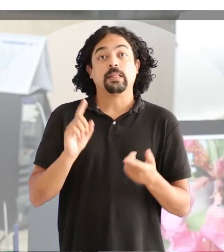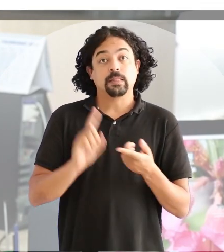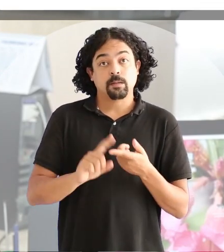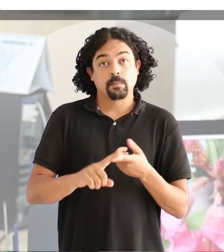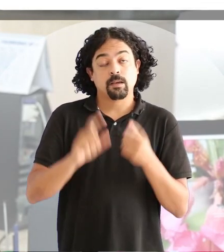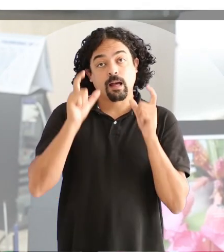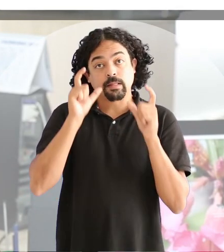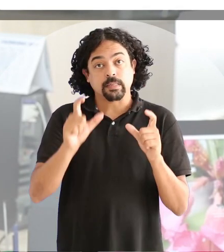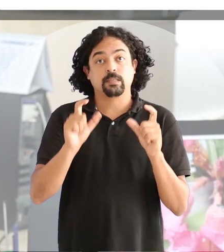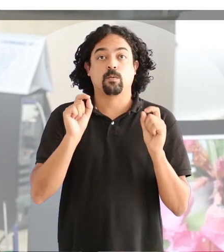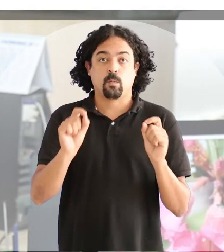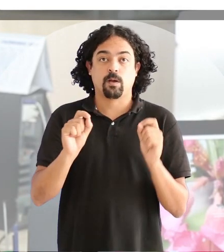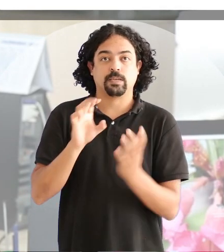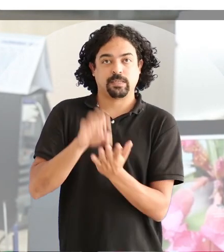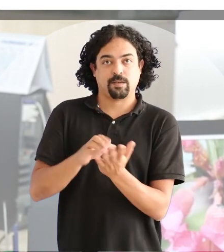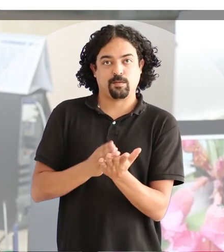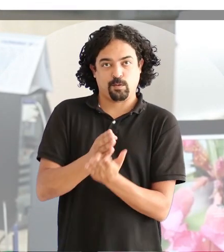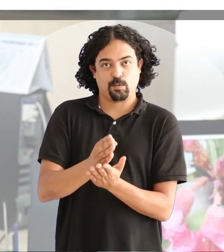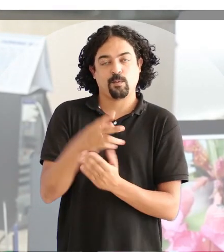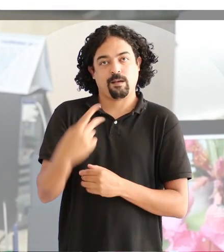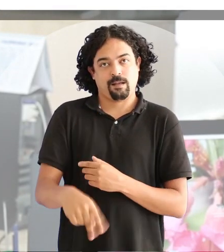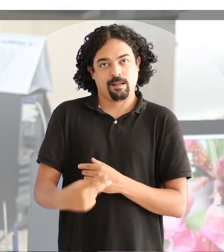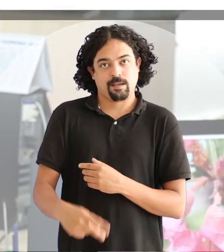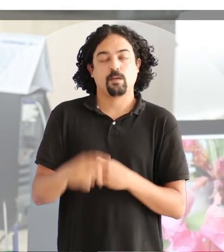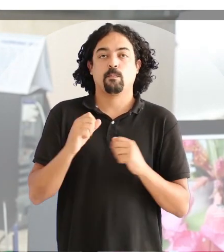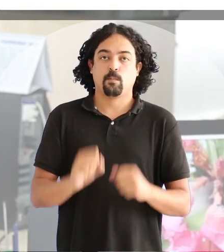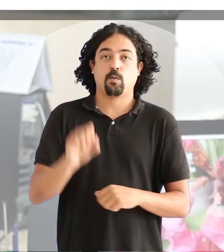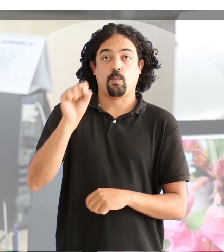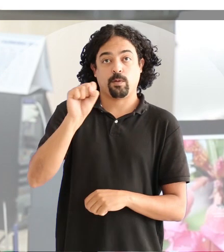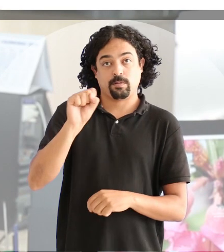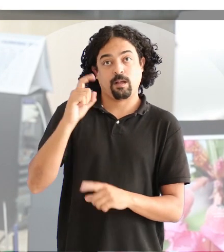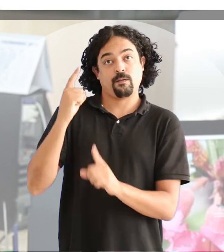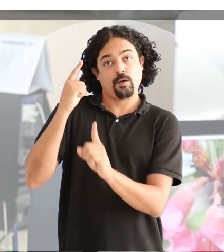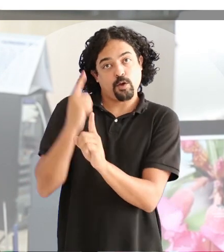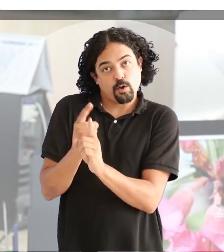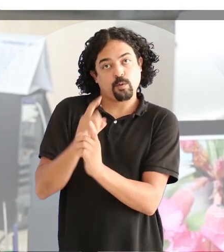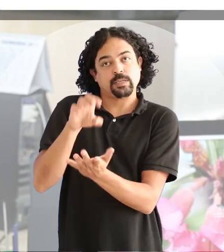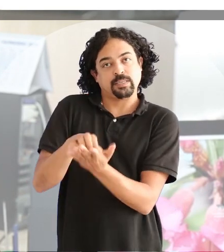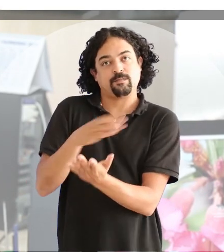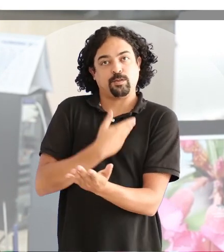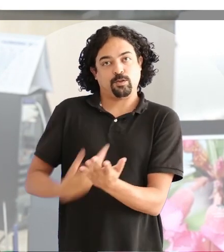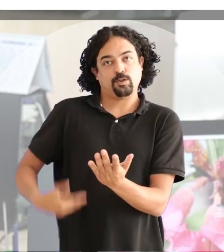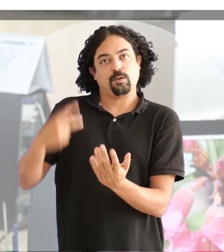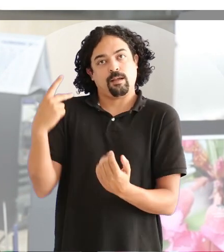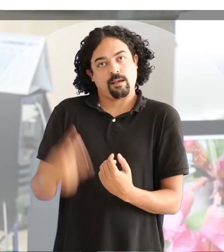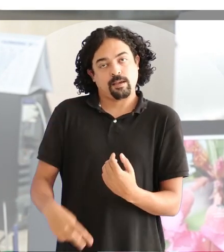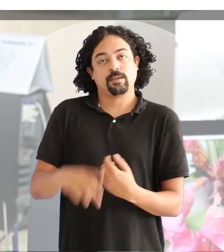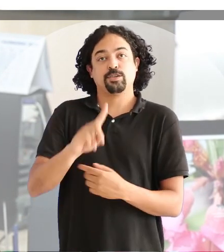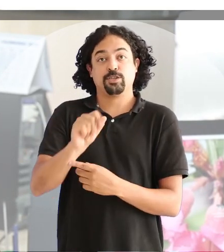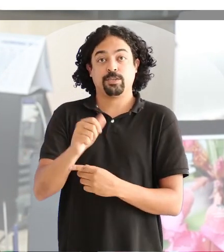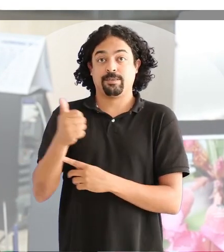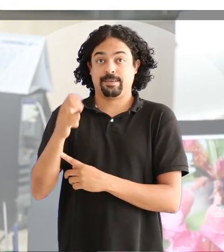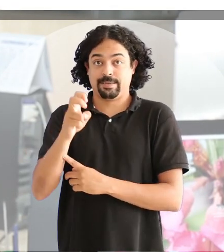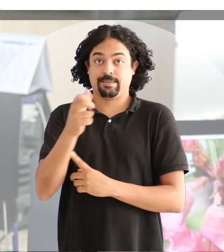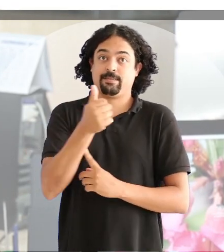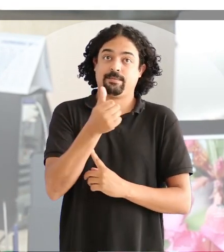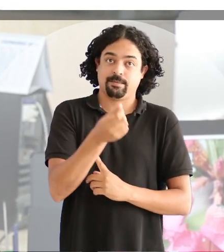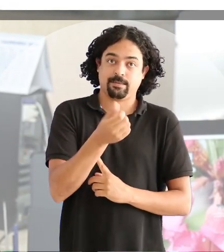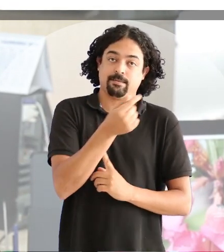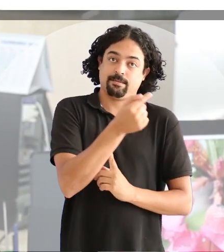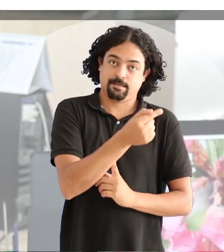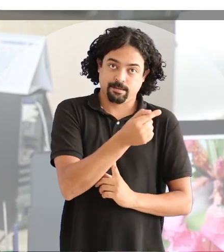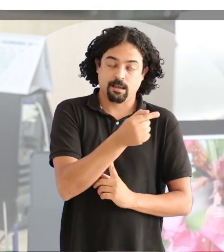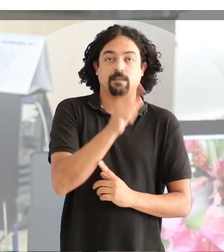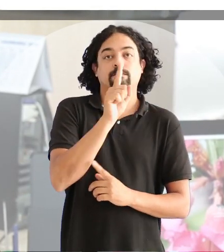qseleção.ifce.edu.br. E atenção, servidor do IFCE, você já pode se inscrever no 8º Encontro dos Servidores, que acontecerá nos dias 15,